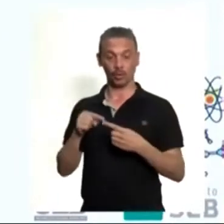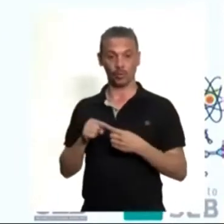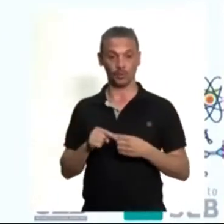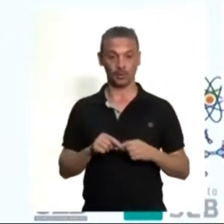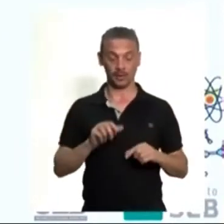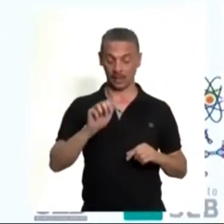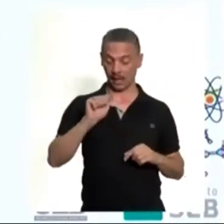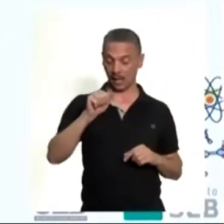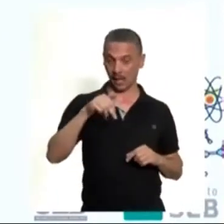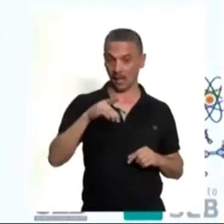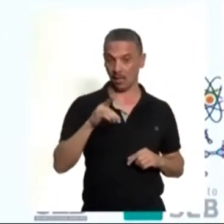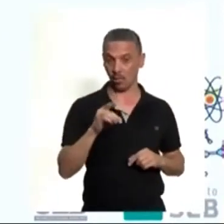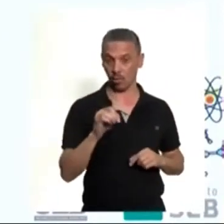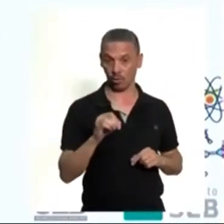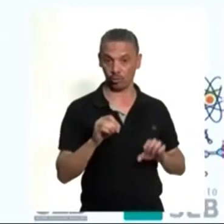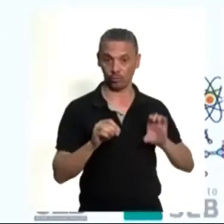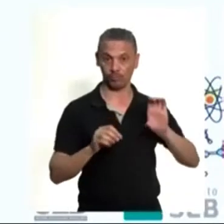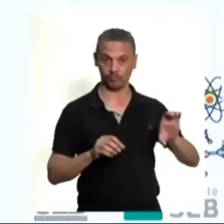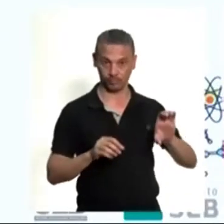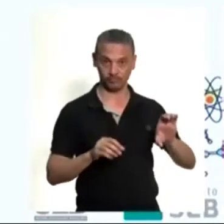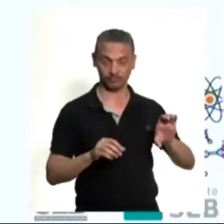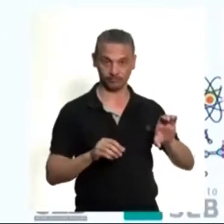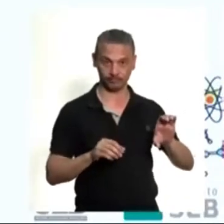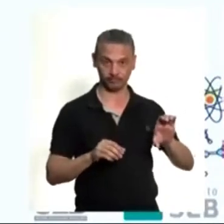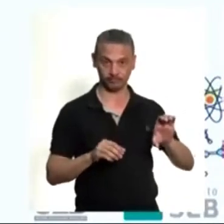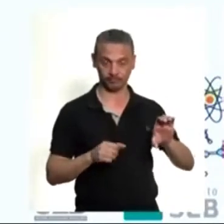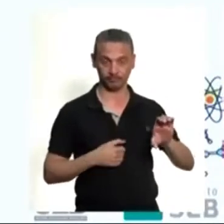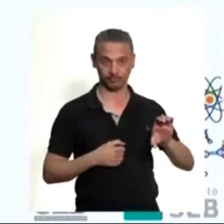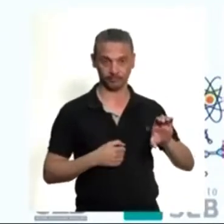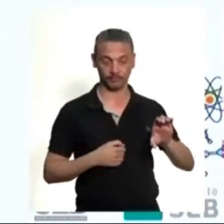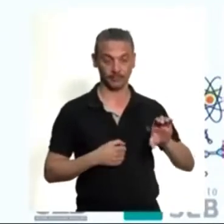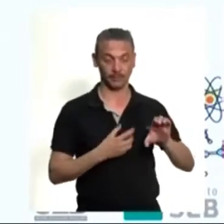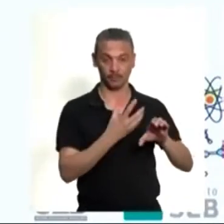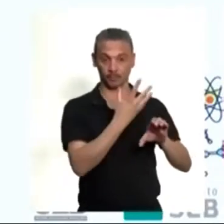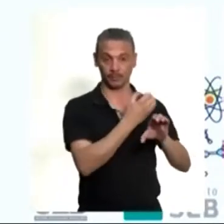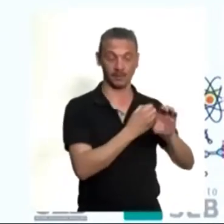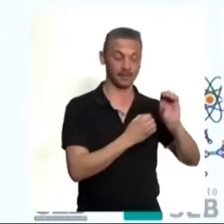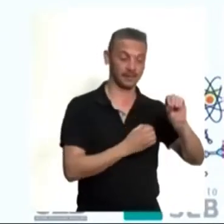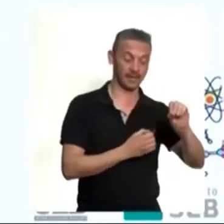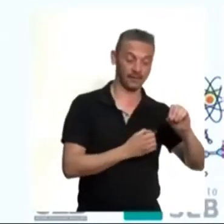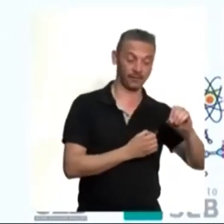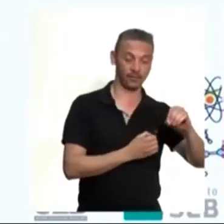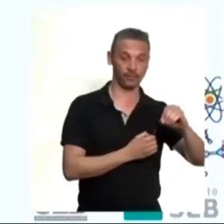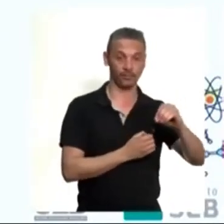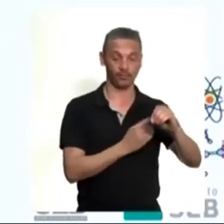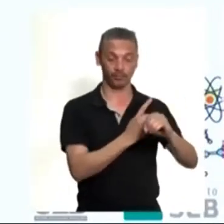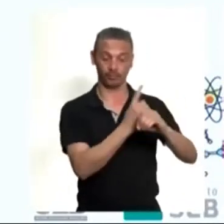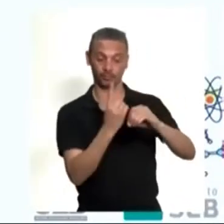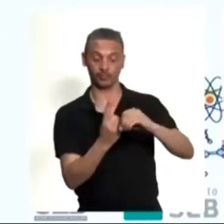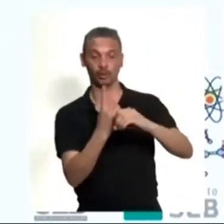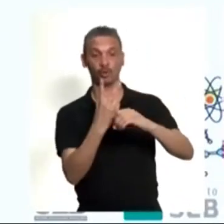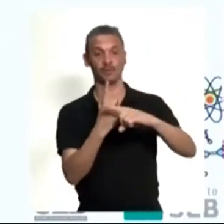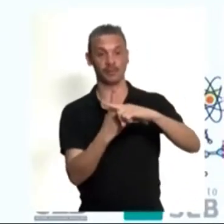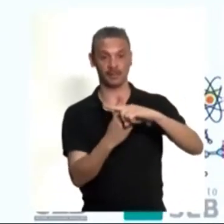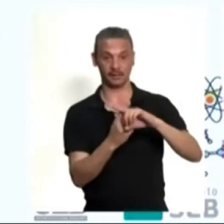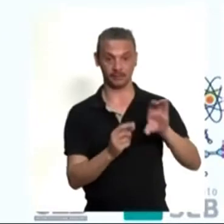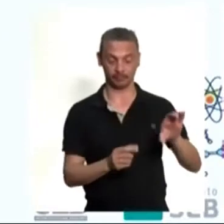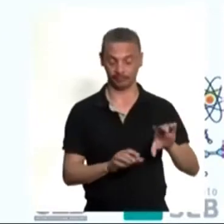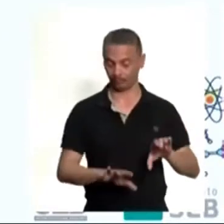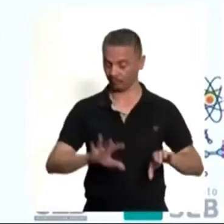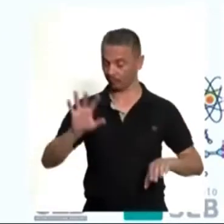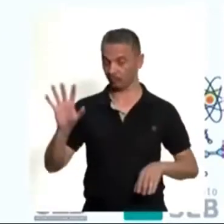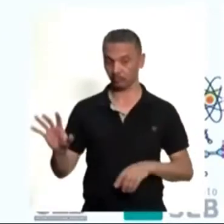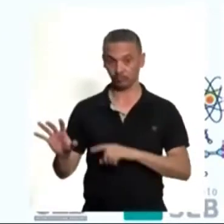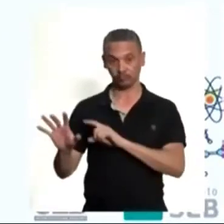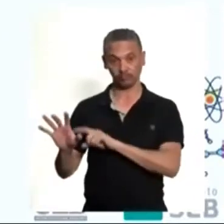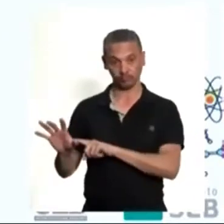ânodo sofrendo oxidação do lado esquerdo, sempre de 0 para carga maior. E do lado direito